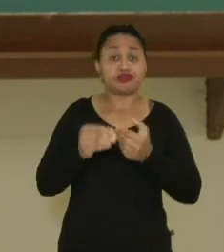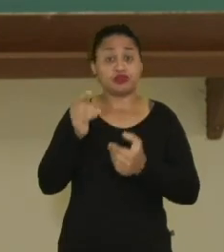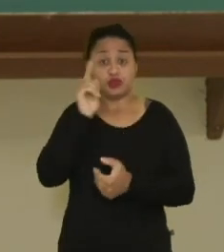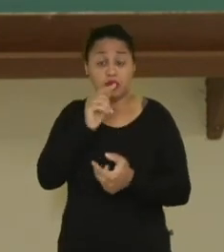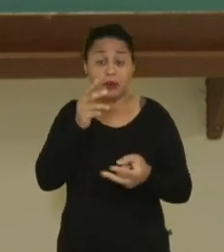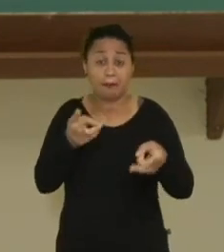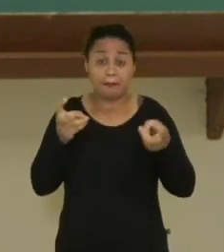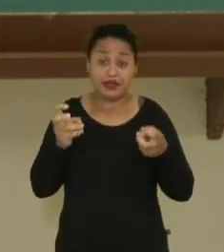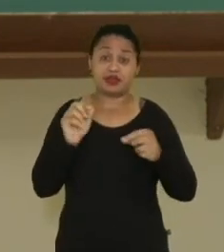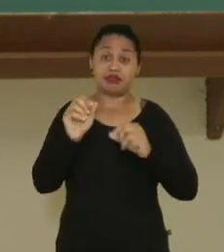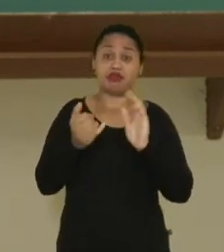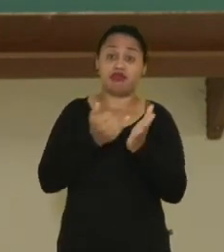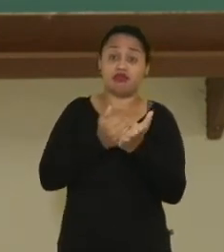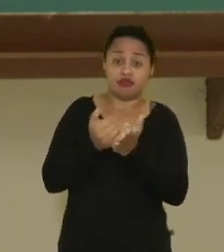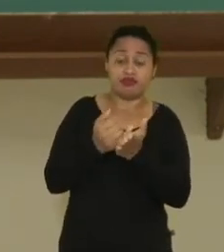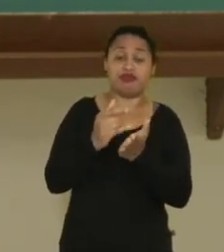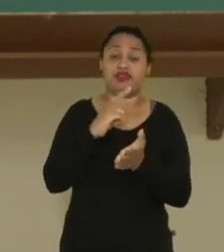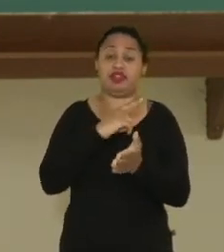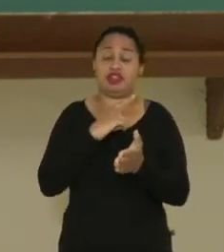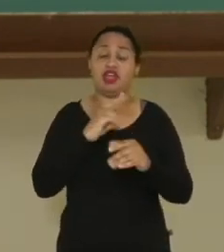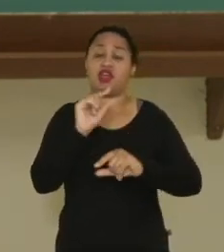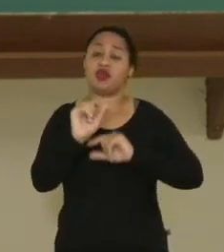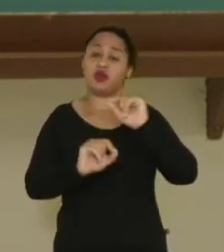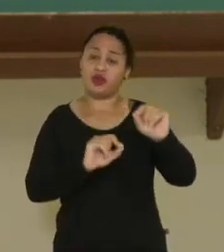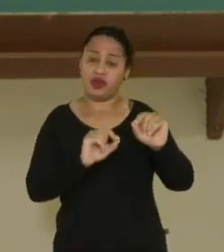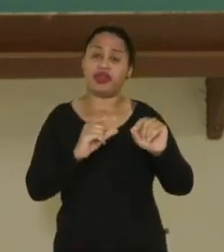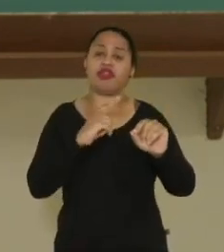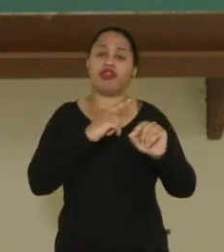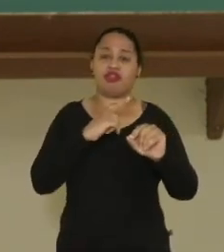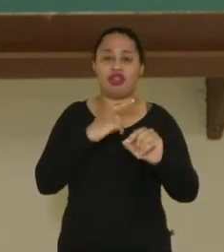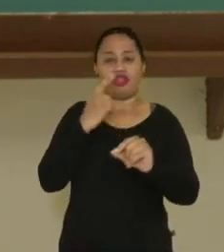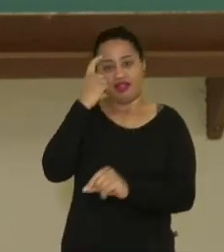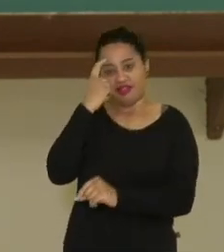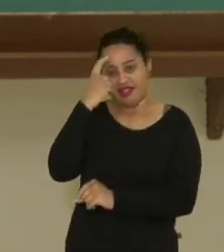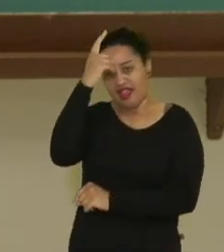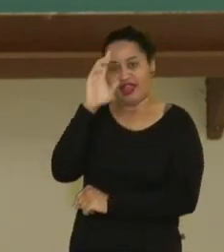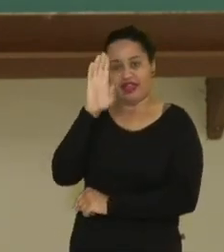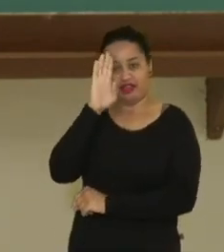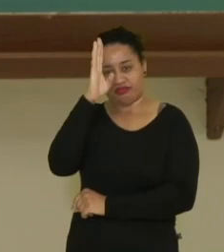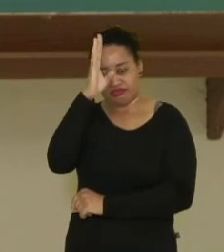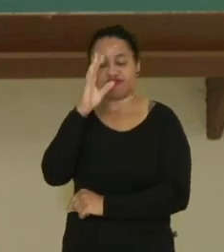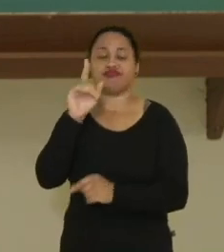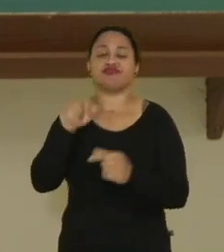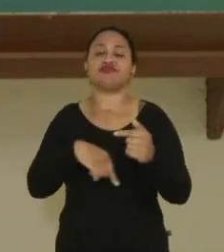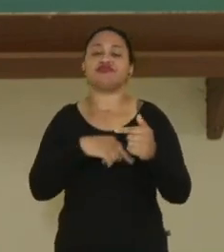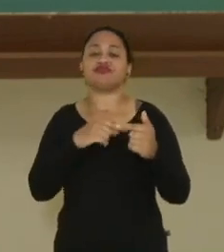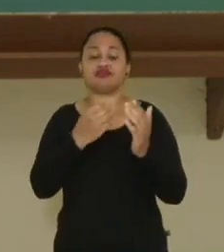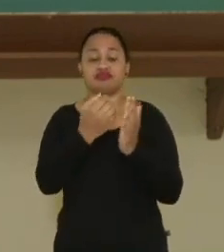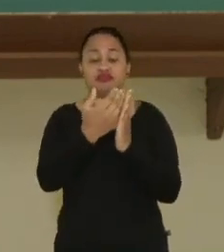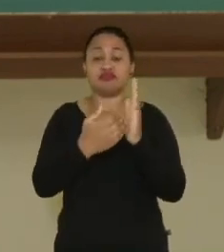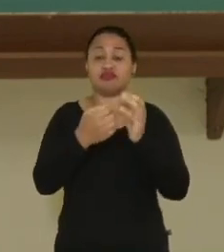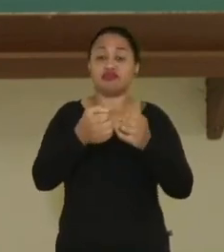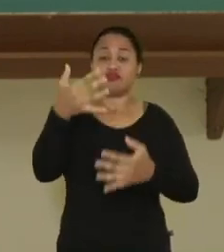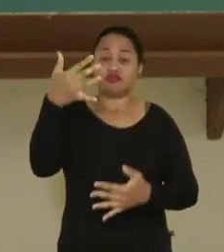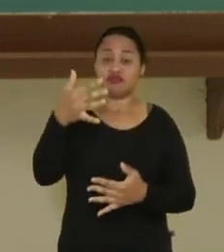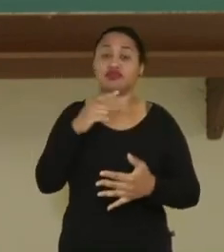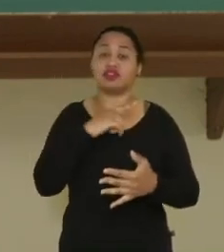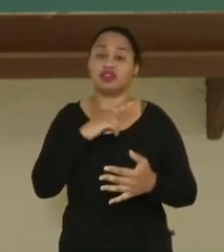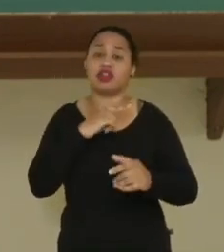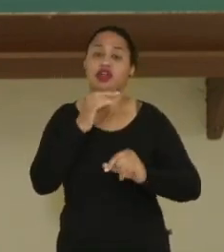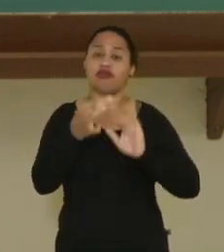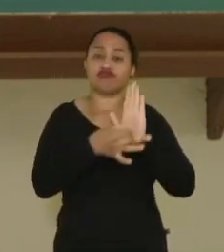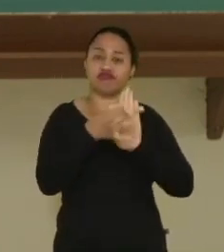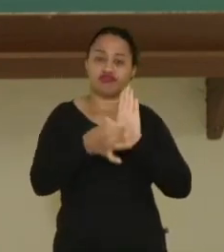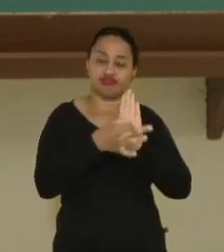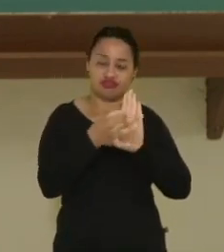perceber que na introdução eu vou colocar o que a minha tese no desenvolvimento vou colocar os